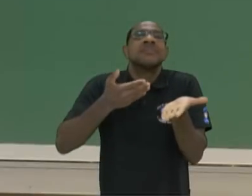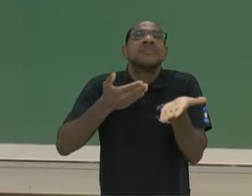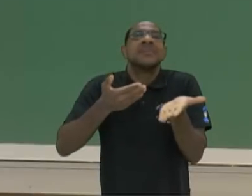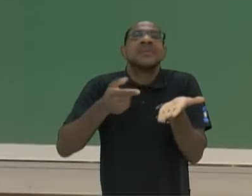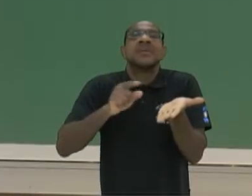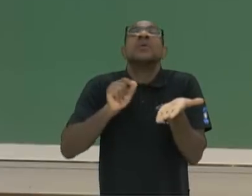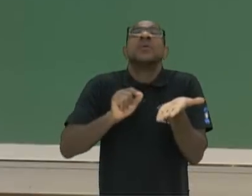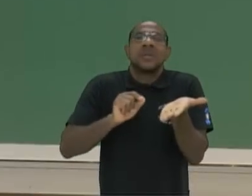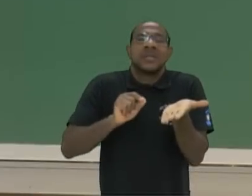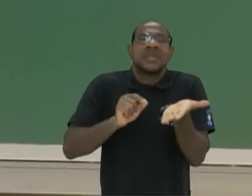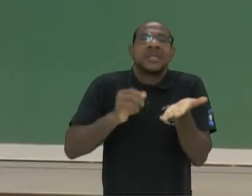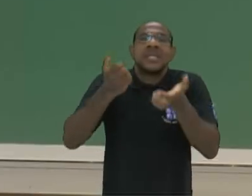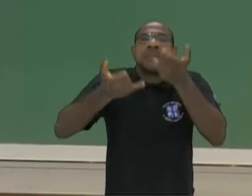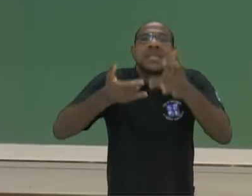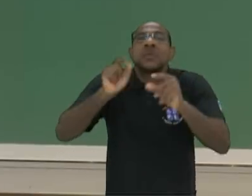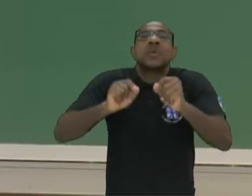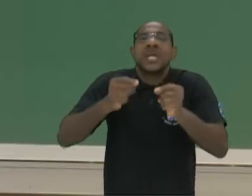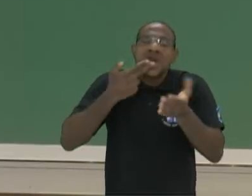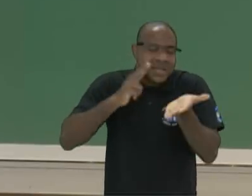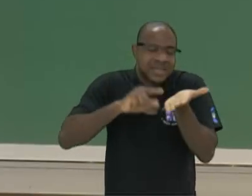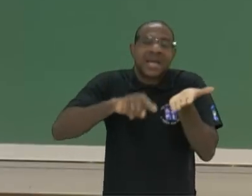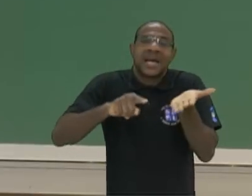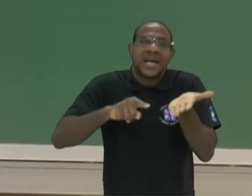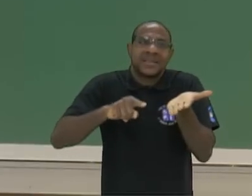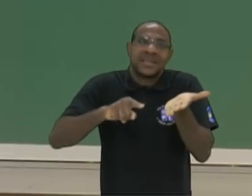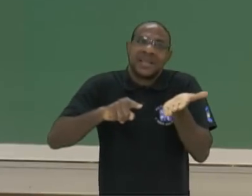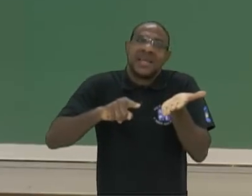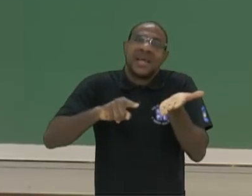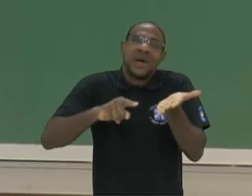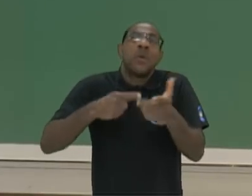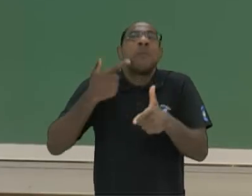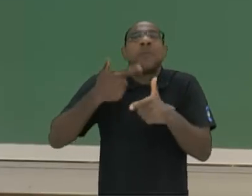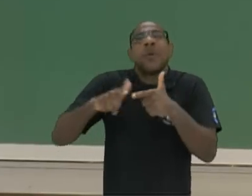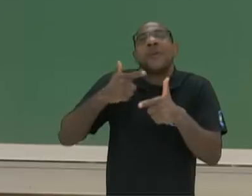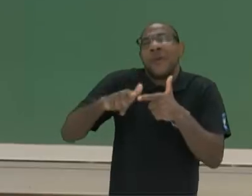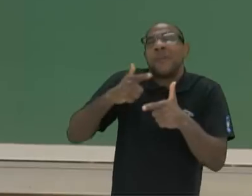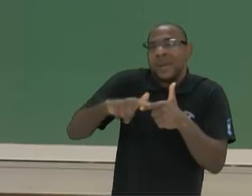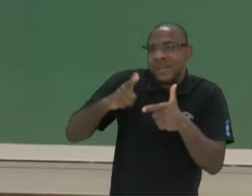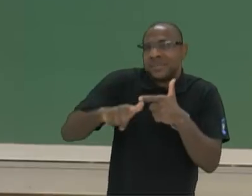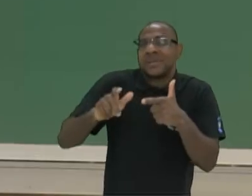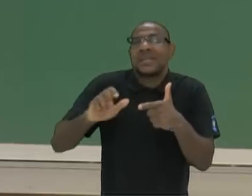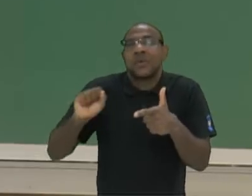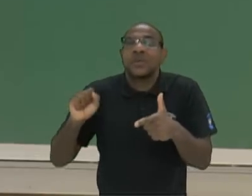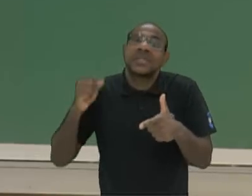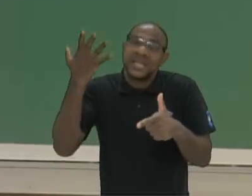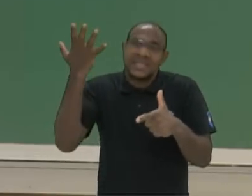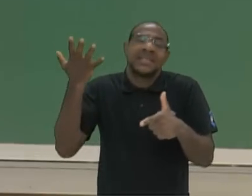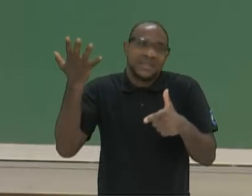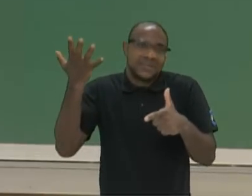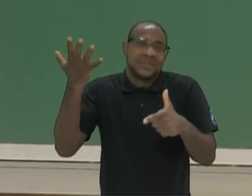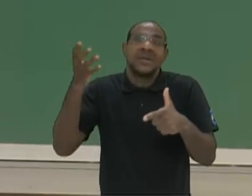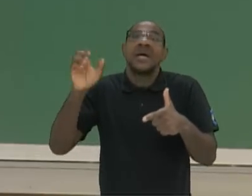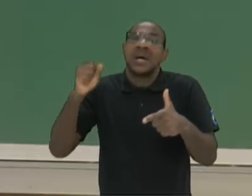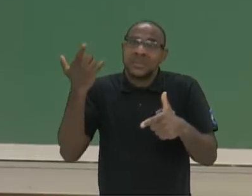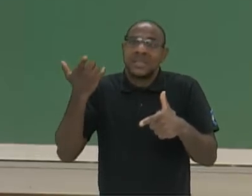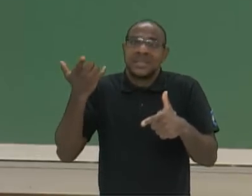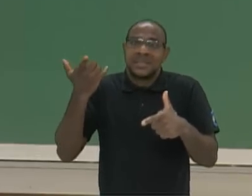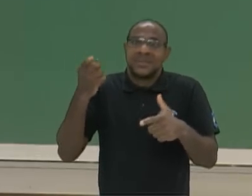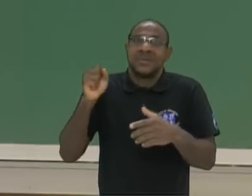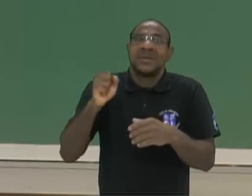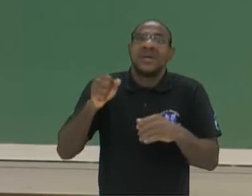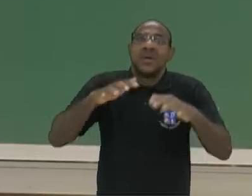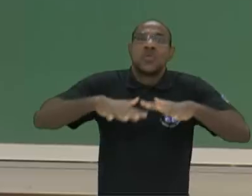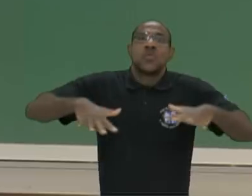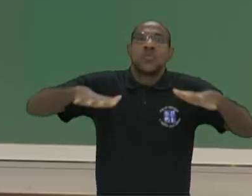repudia o desastre ambiental acontecido no litoral do Nordeste brasileiro, né, causado pelo derramamento de óleo bruto. Você se